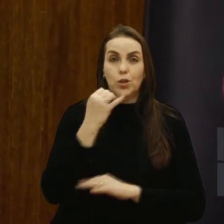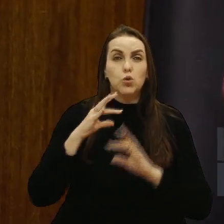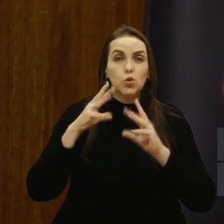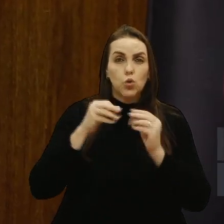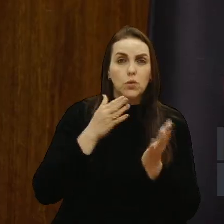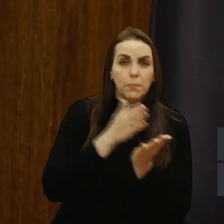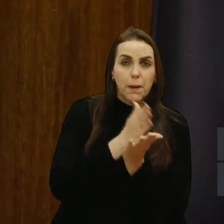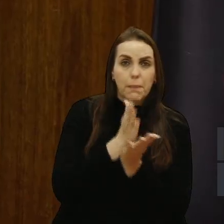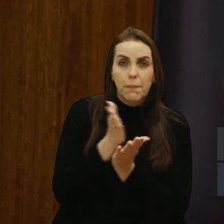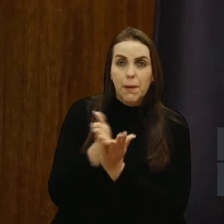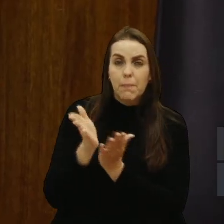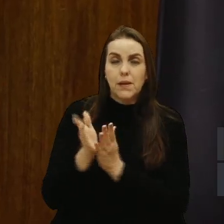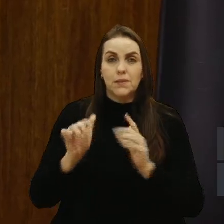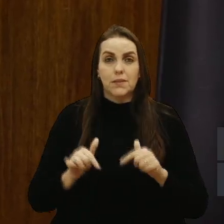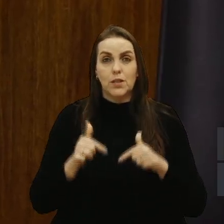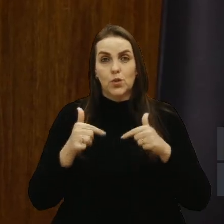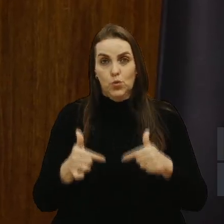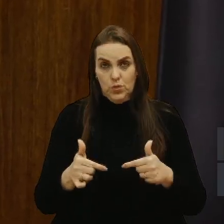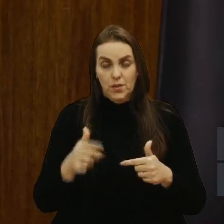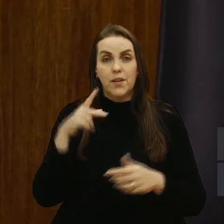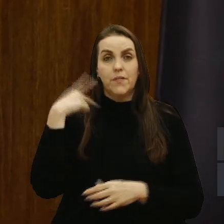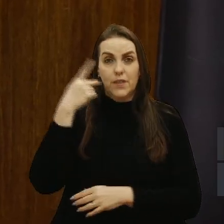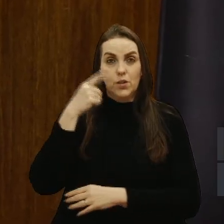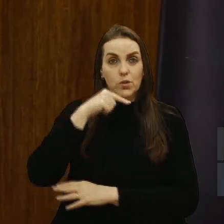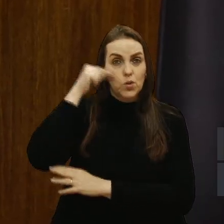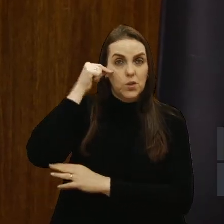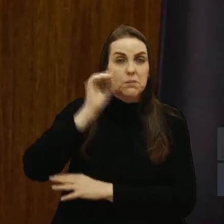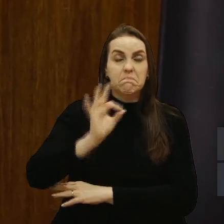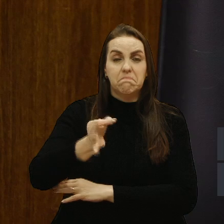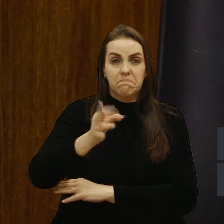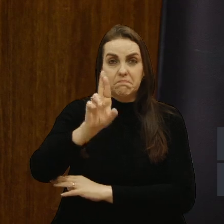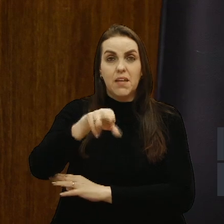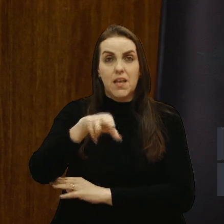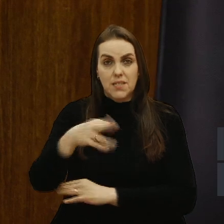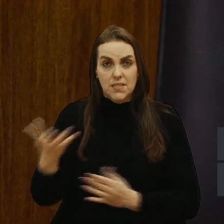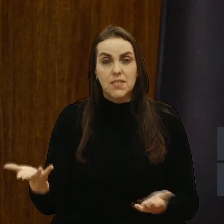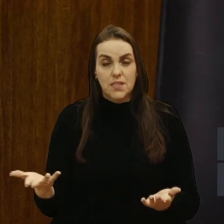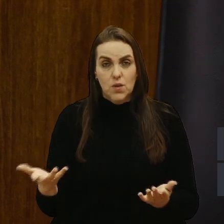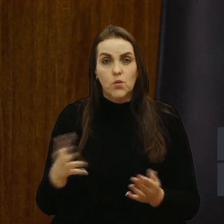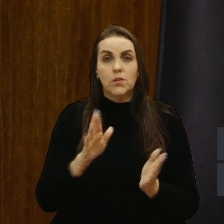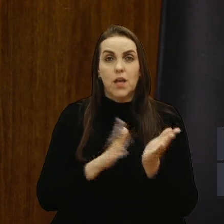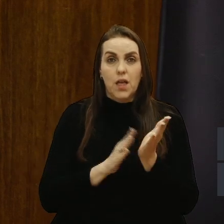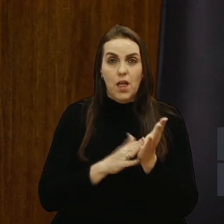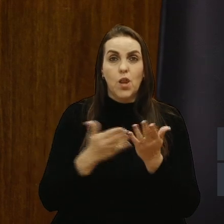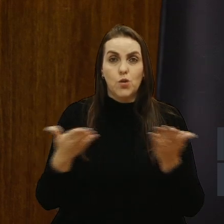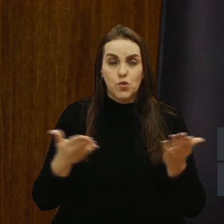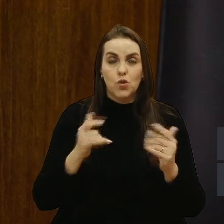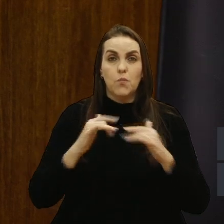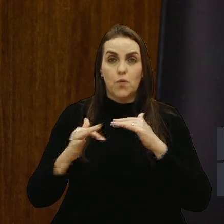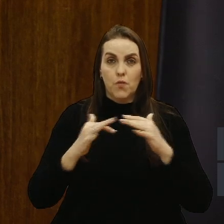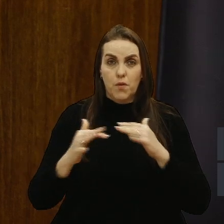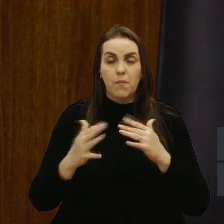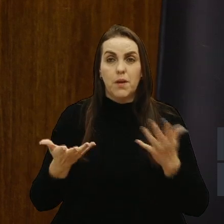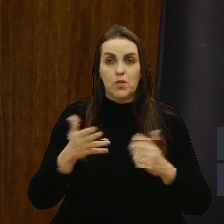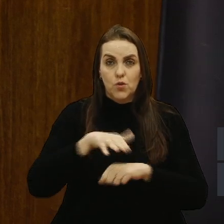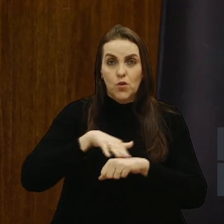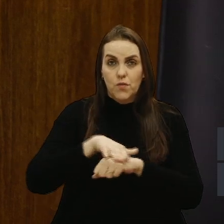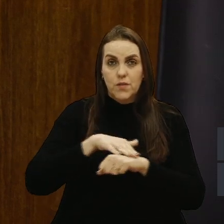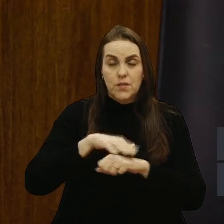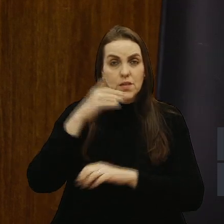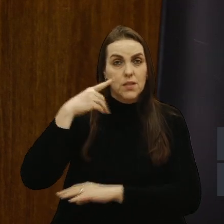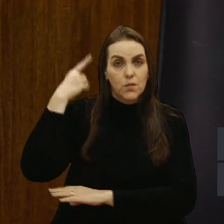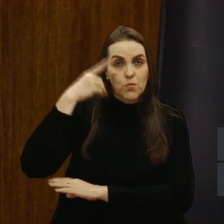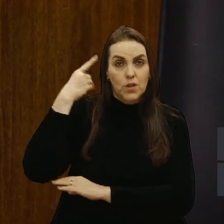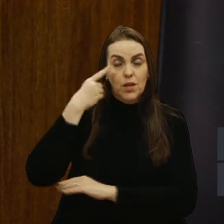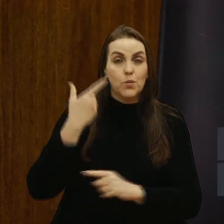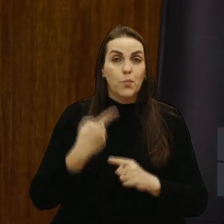dessas lutas. E, vereadora Donei, o senhor tem toda a razão também, elogio, né, o movimento que fez de conversar com os deputados. O problema é